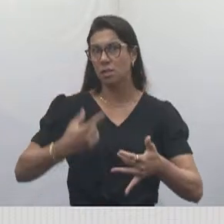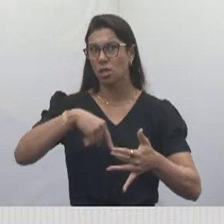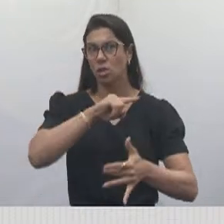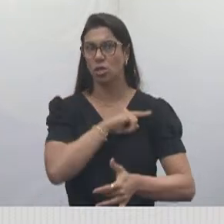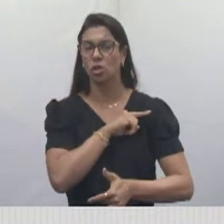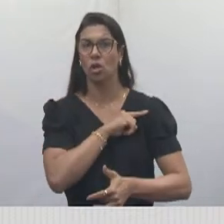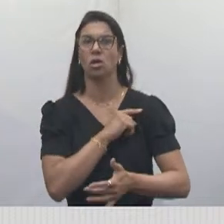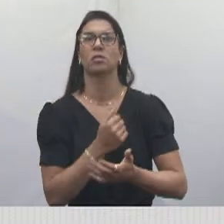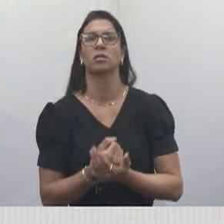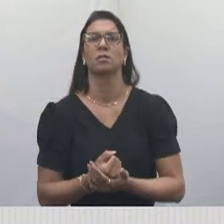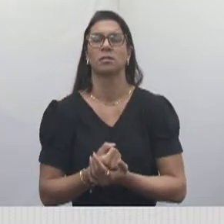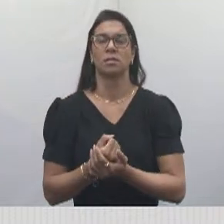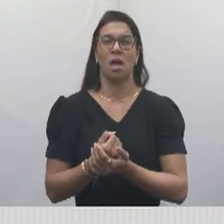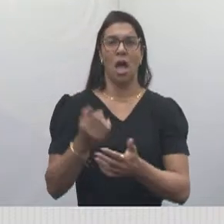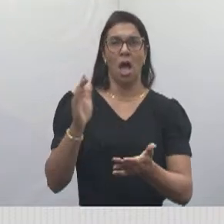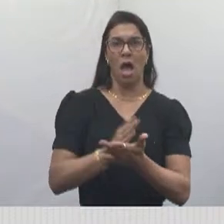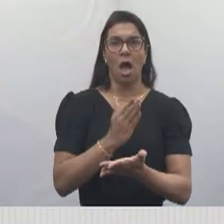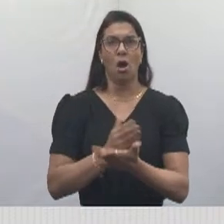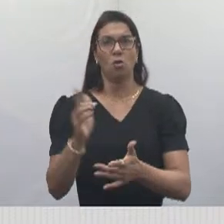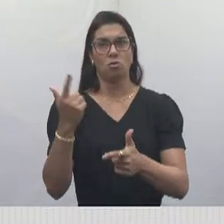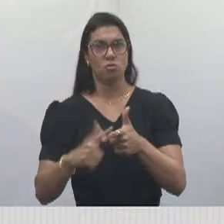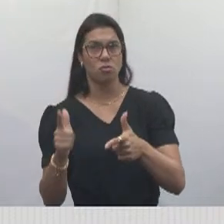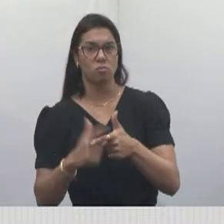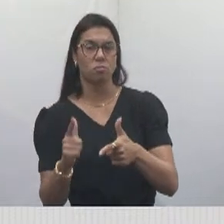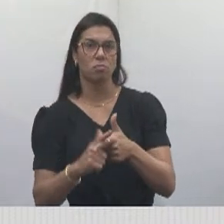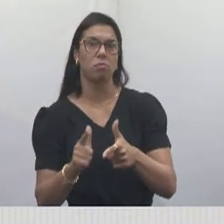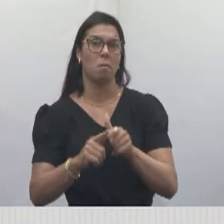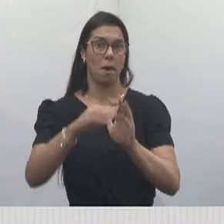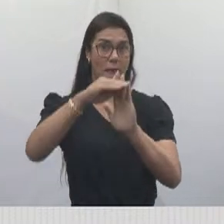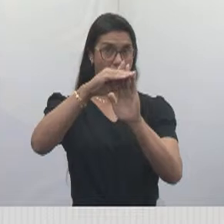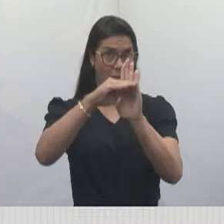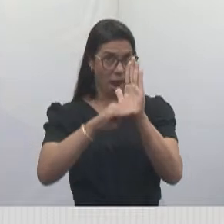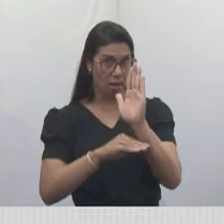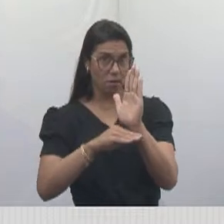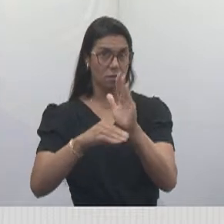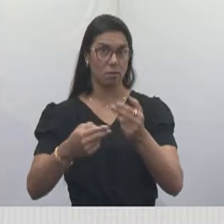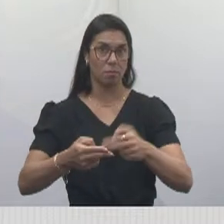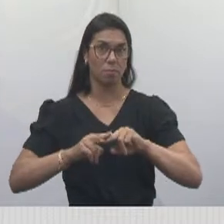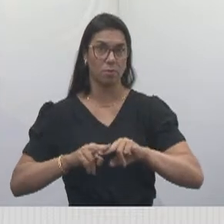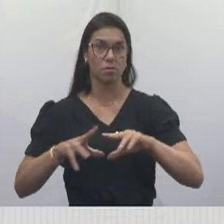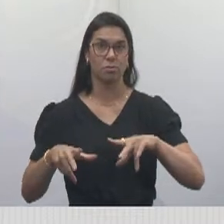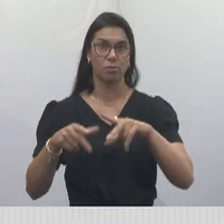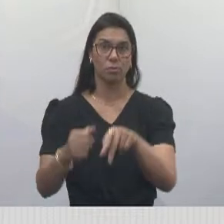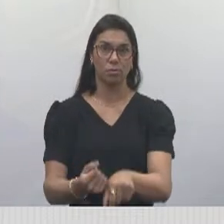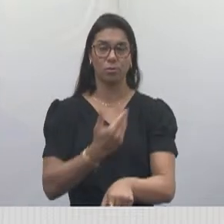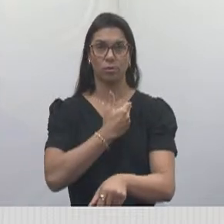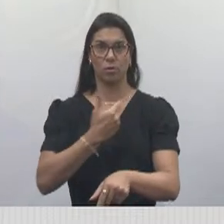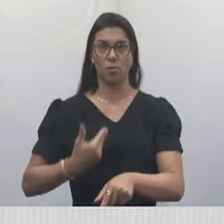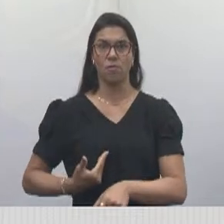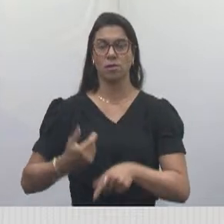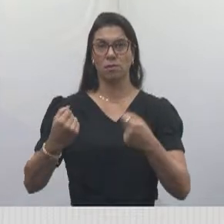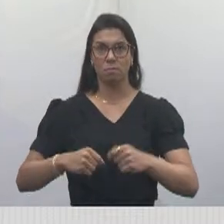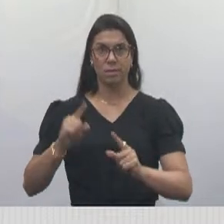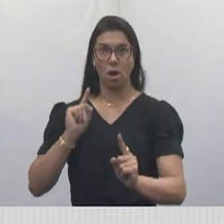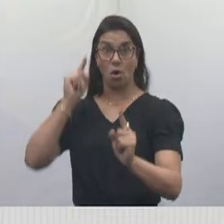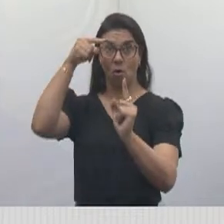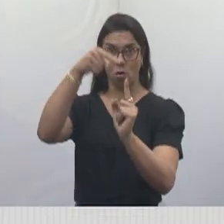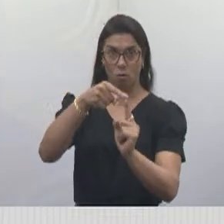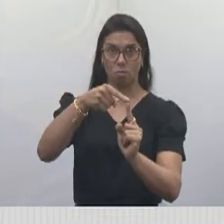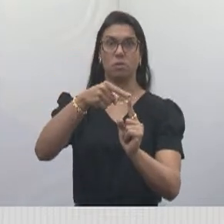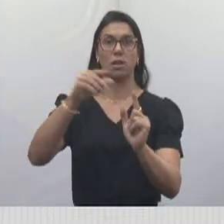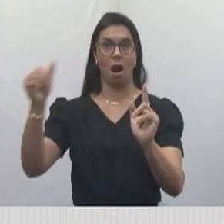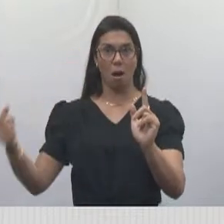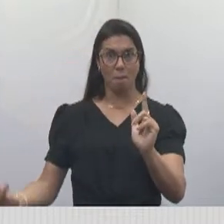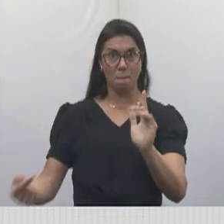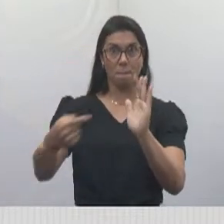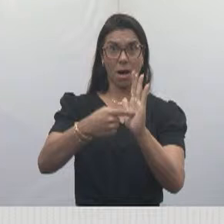problemas tenham reduzido seus indicadores. Para isso, é preciso que todos os governos tenham esses objetivos, essas